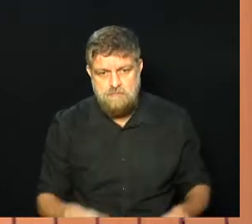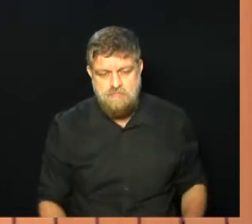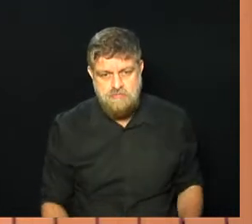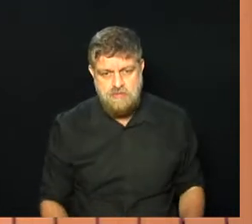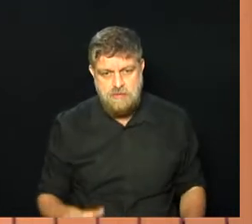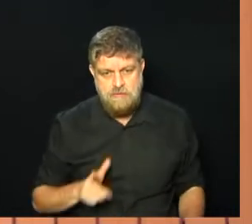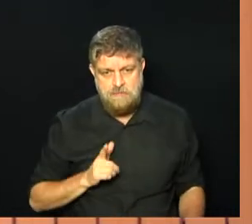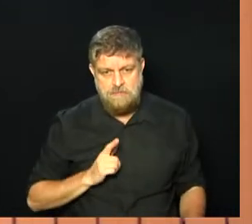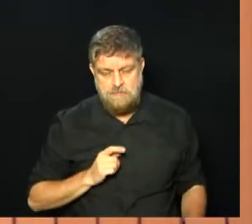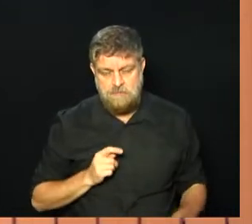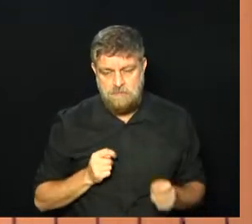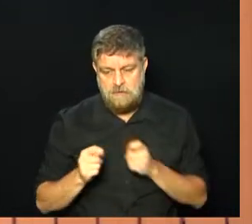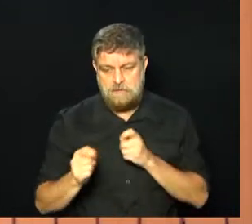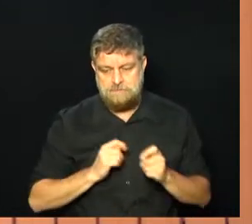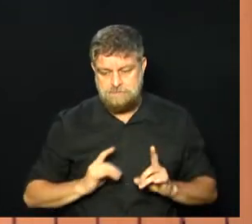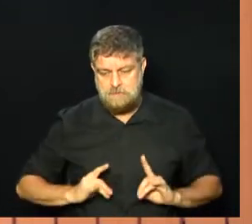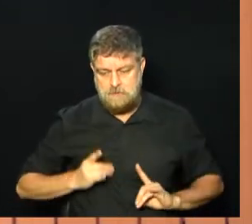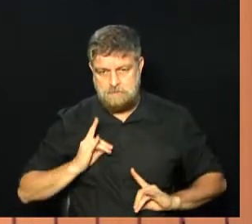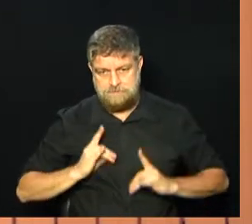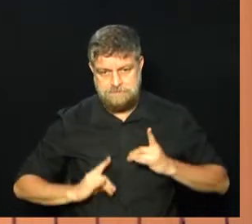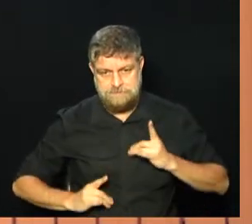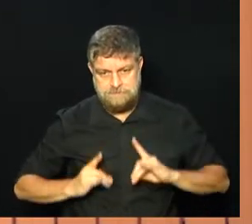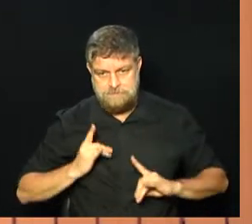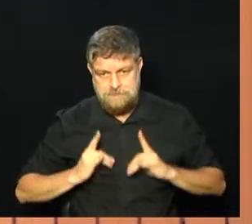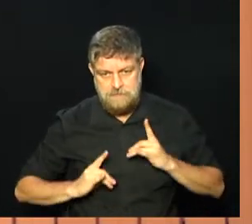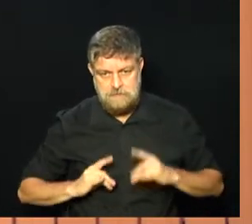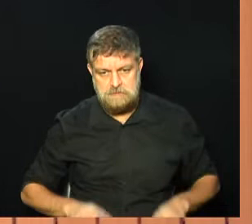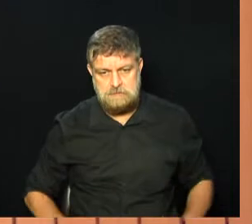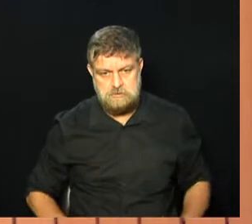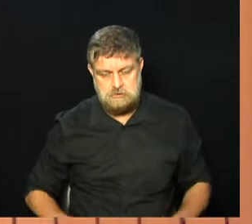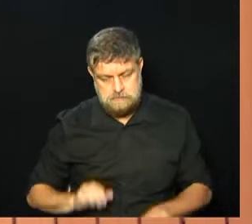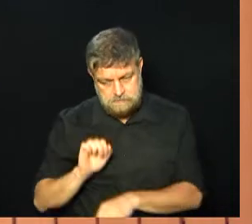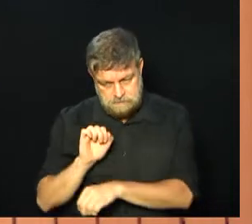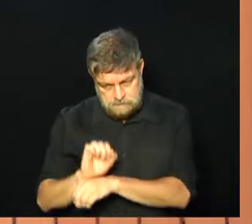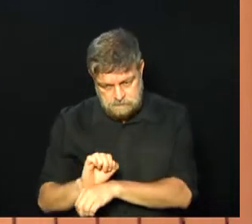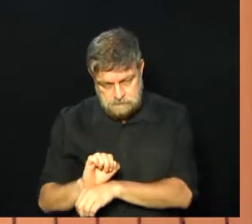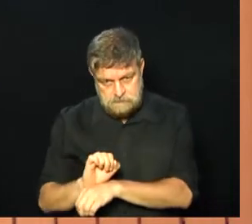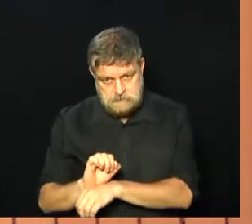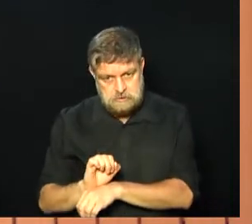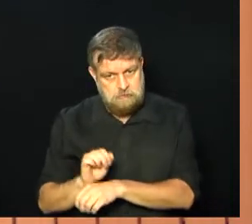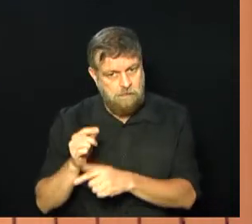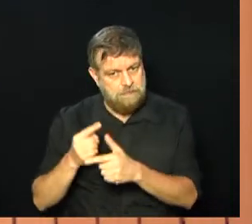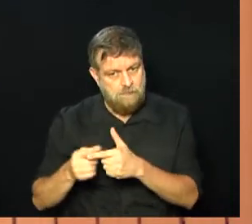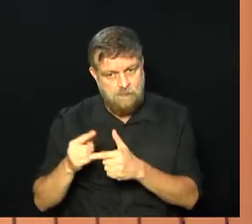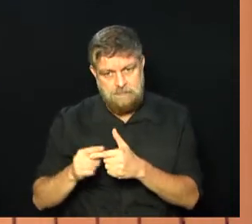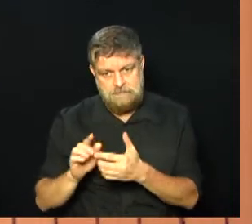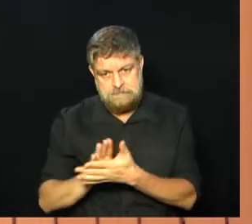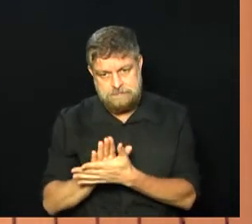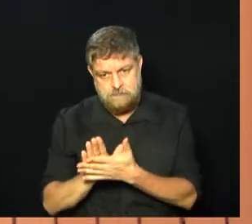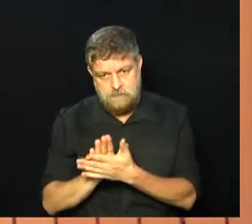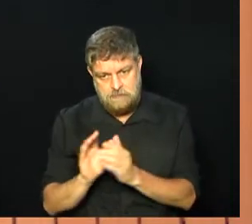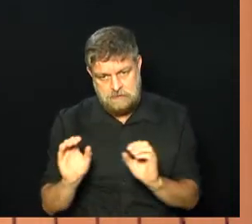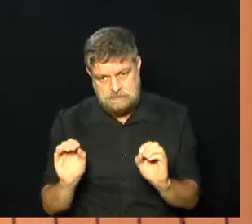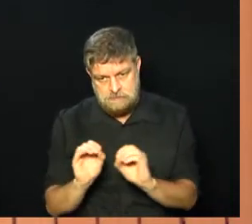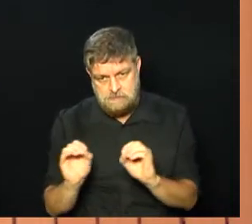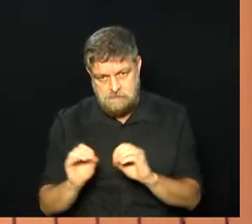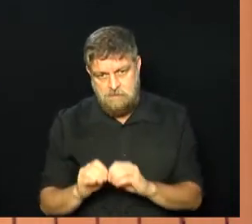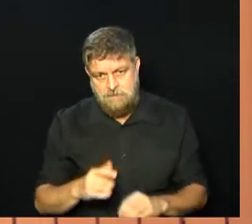controle hormonal, está paradinho, sem problema nenhum. Estou aqui